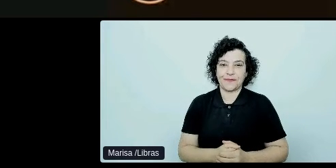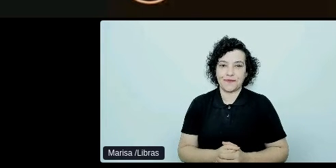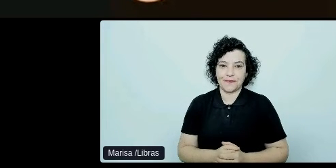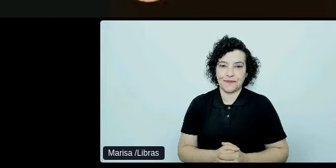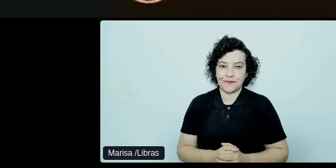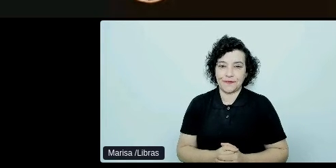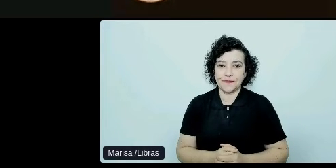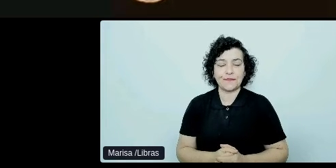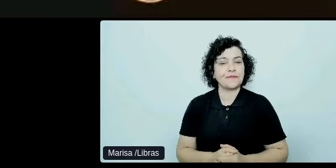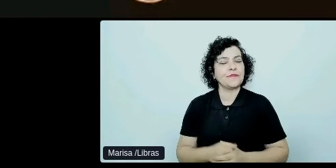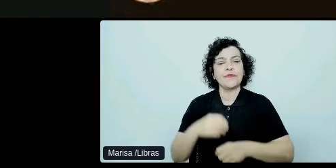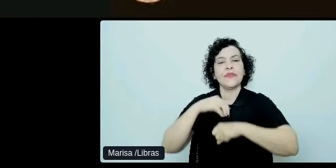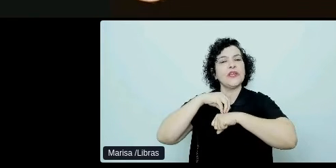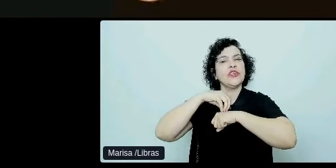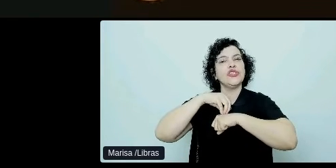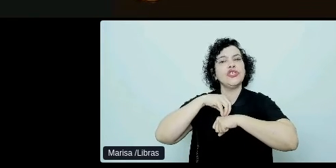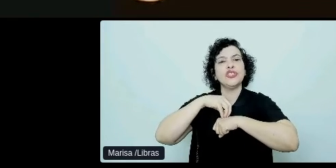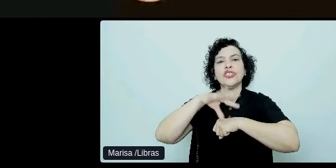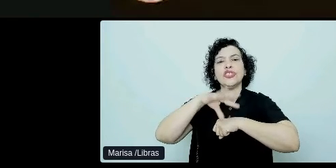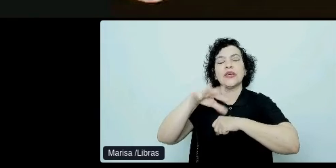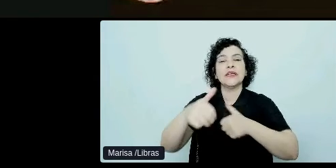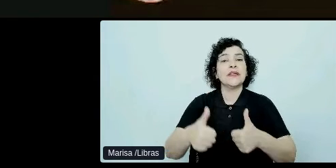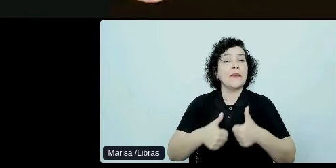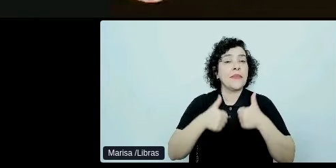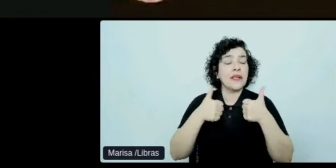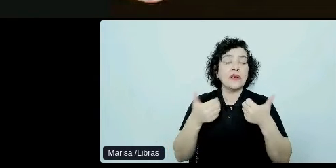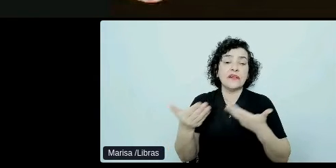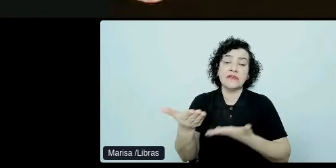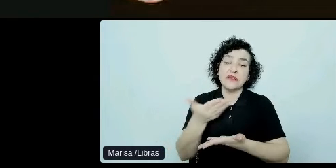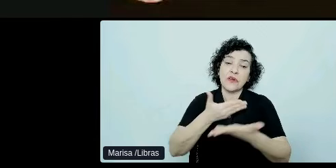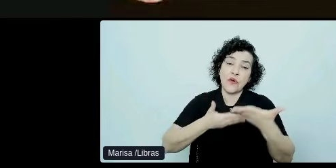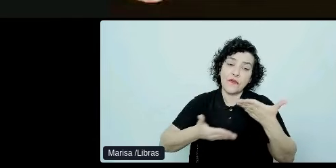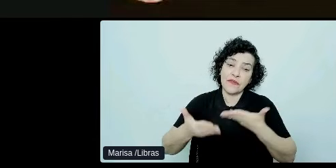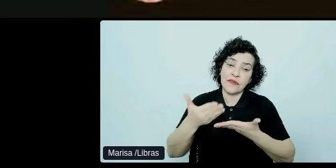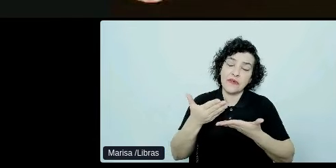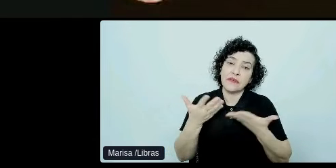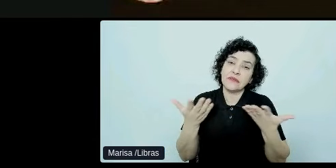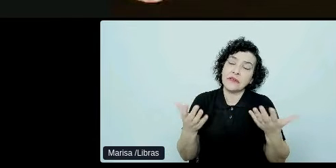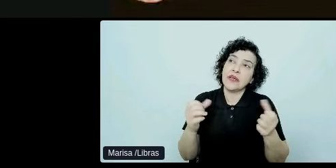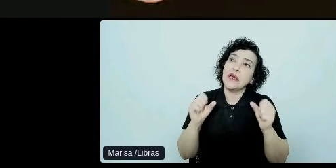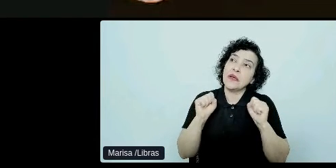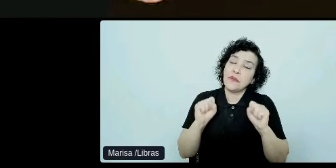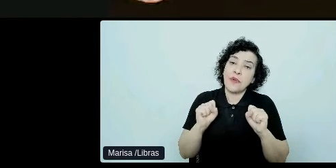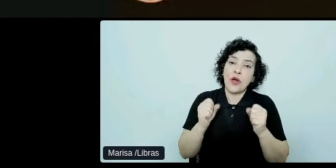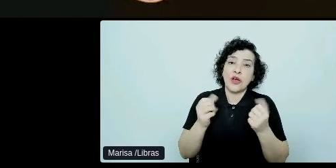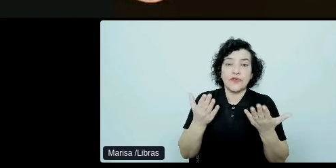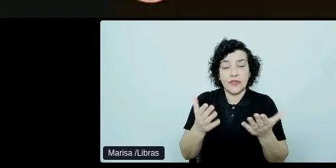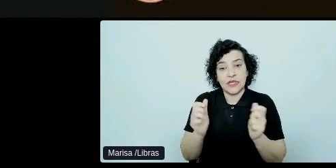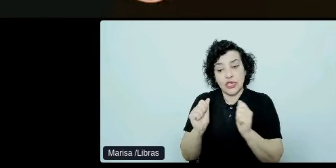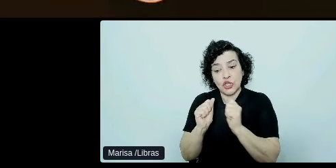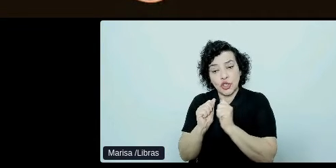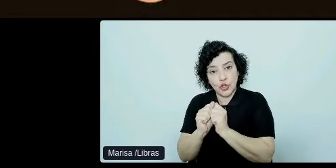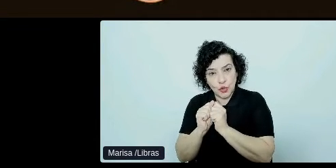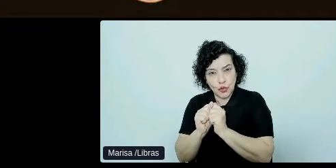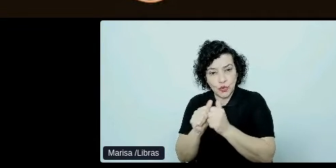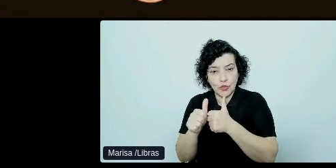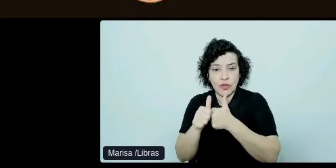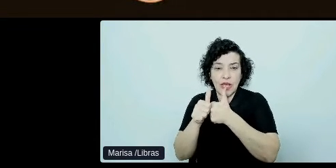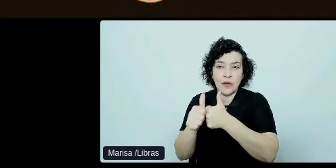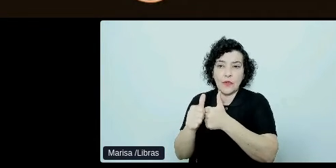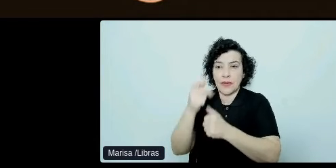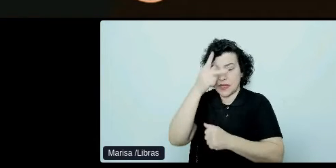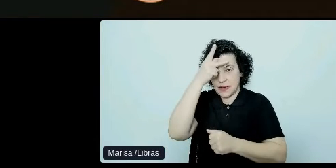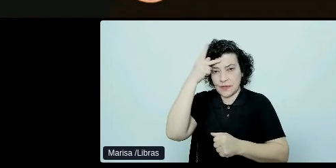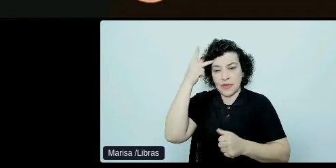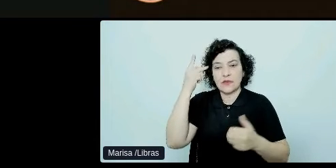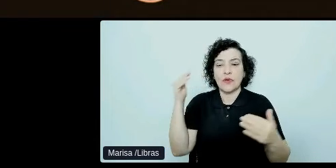Então, que dicas que eu posso dar para o melhor convívio? Seja se você convive com alguém que... A gente está falando de autismo, né? Então, pessoas que